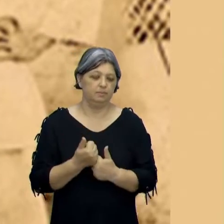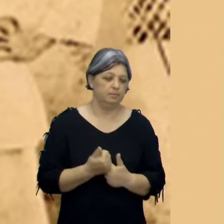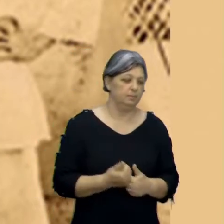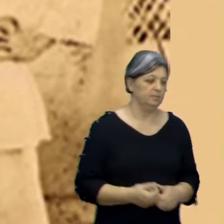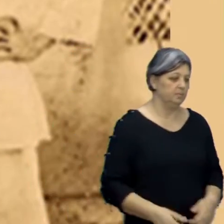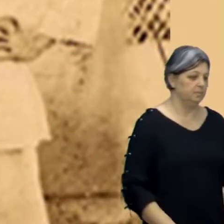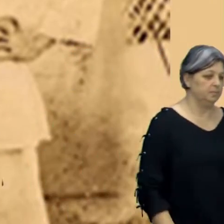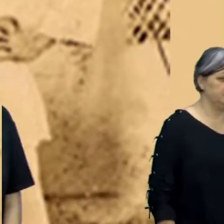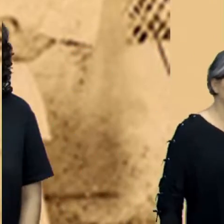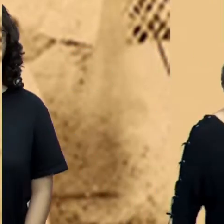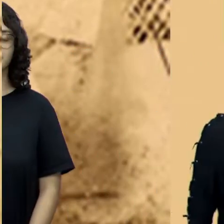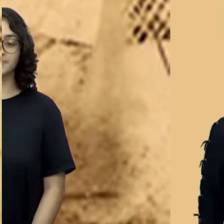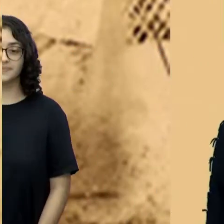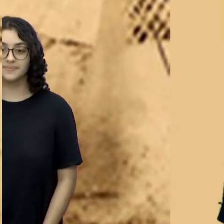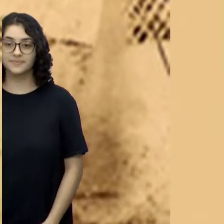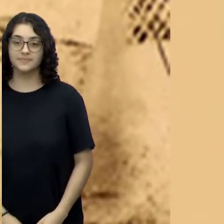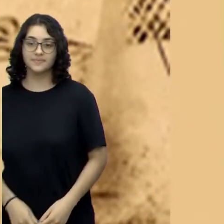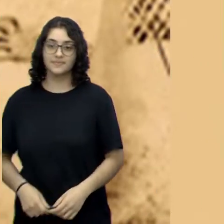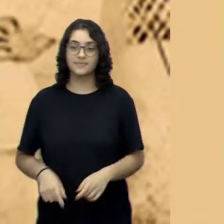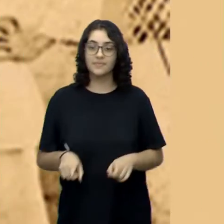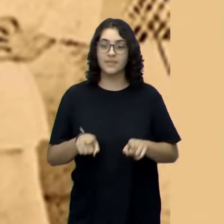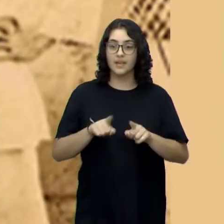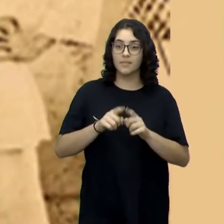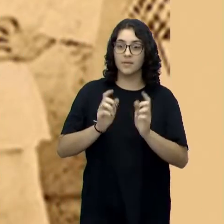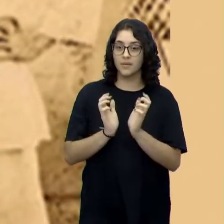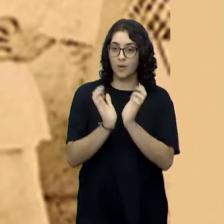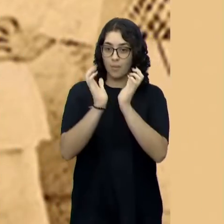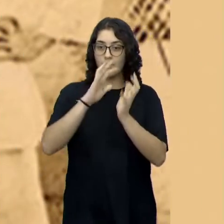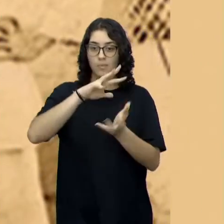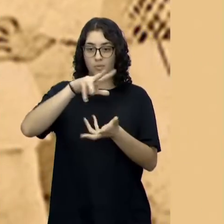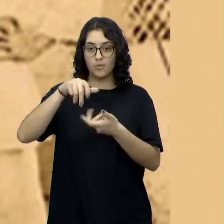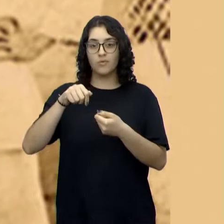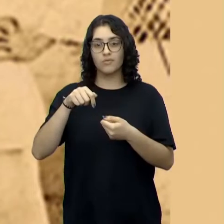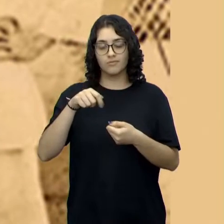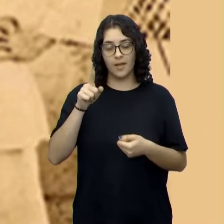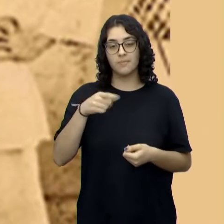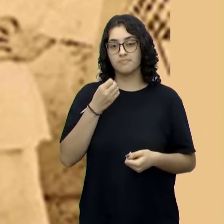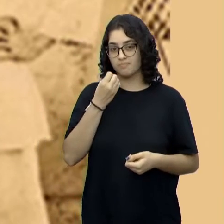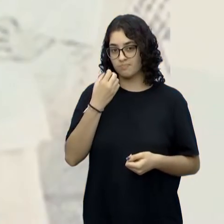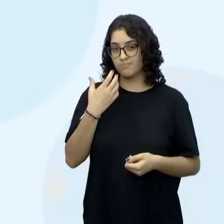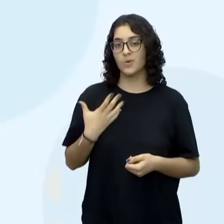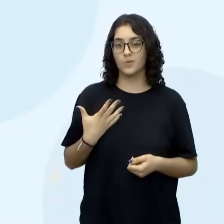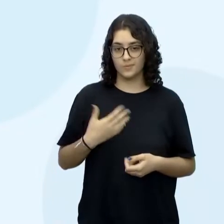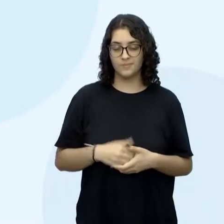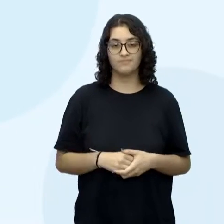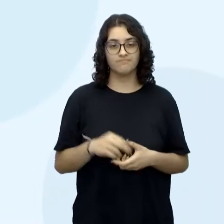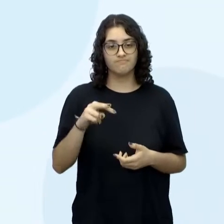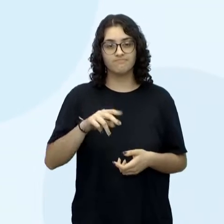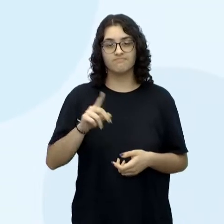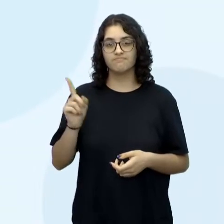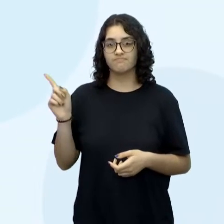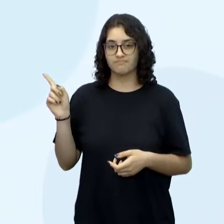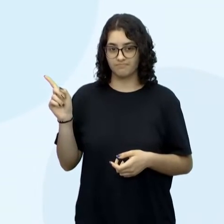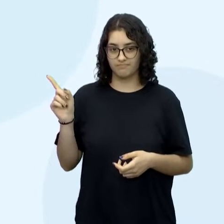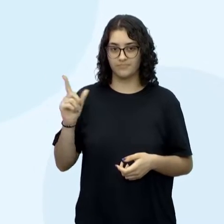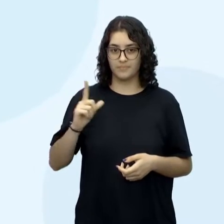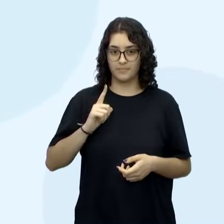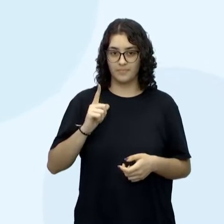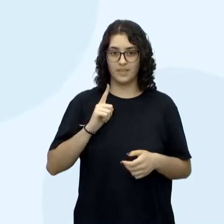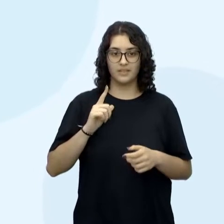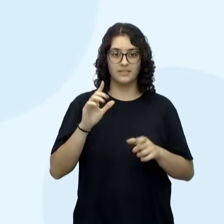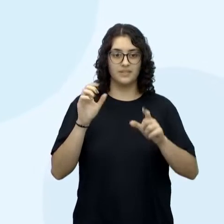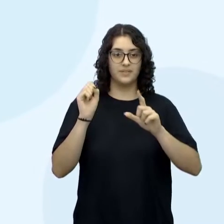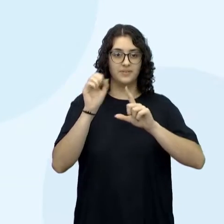isso é bem rico também a Copa do Mundo nesse sentido. Tá aí na tela para vocês, né? Isso daí é uma colagem aí de